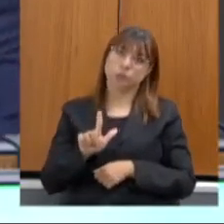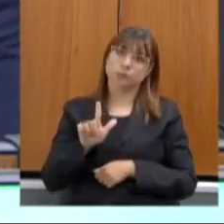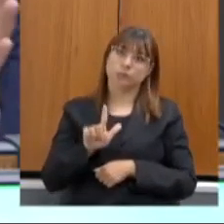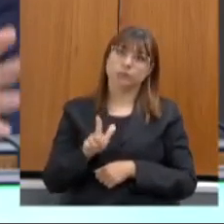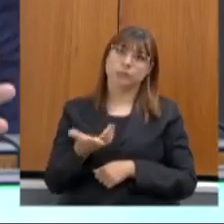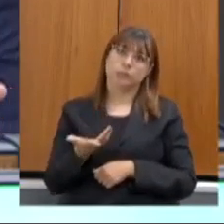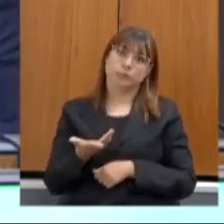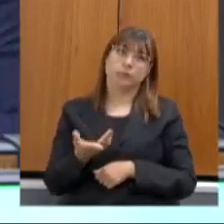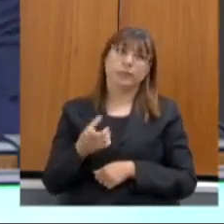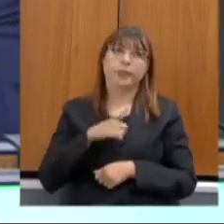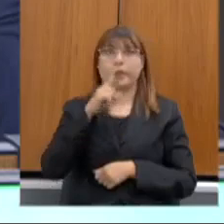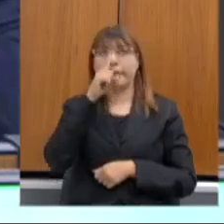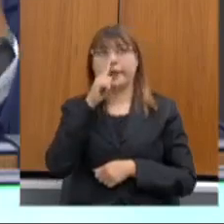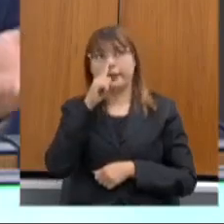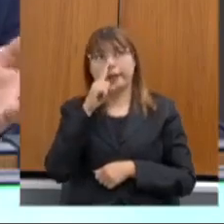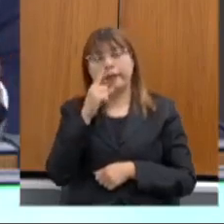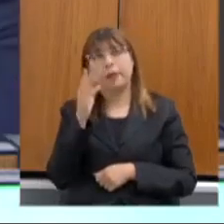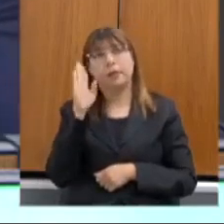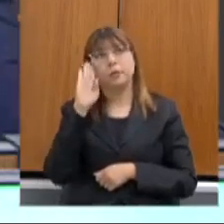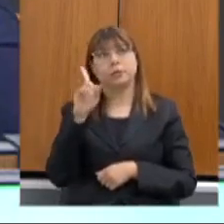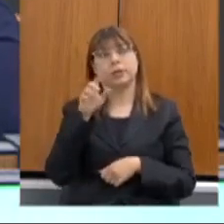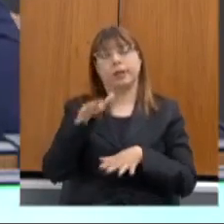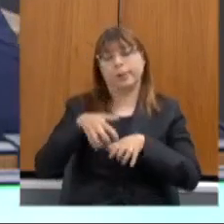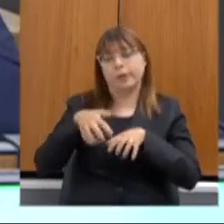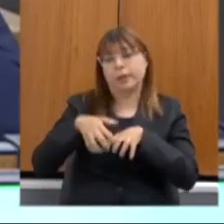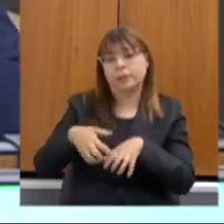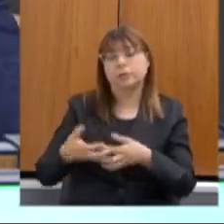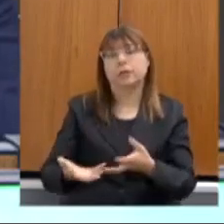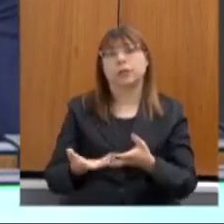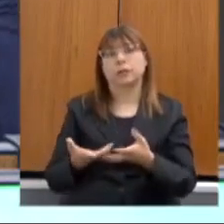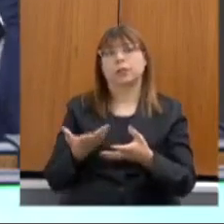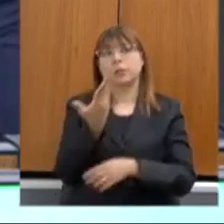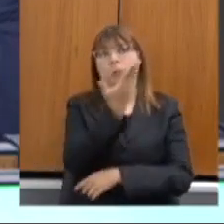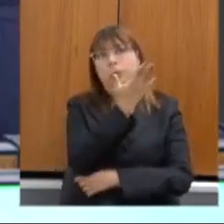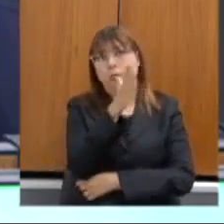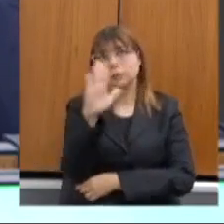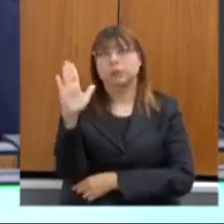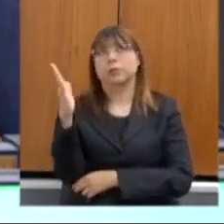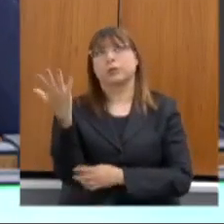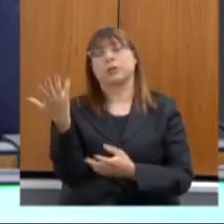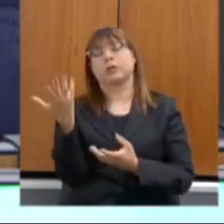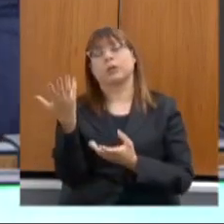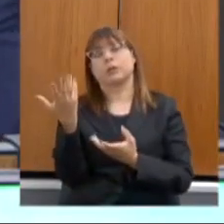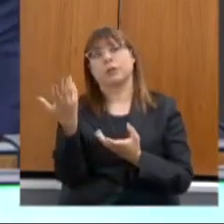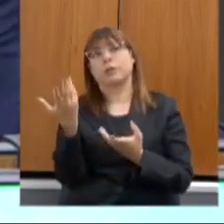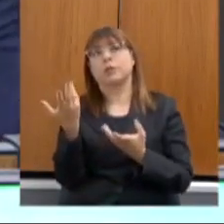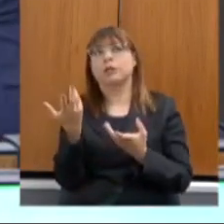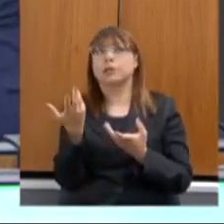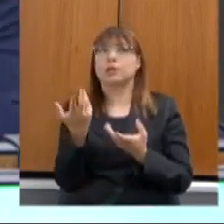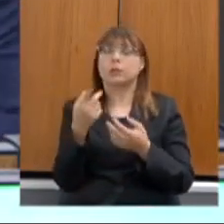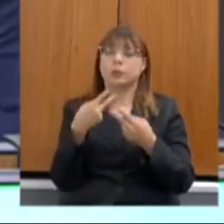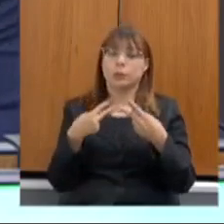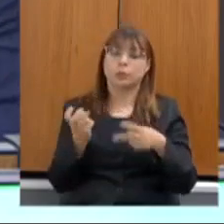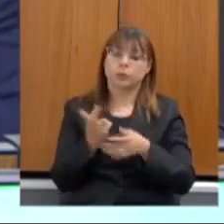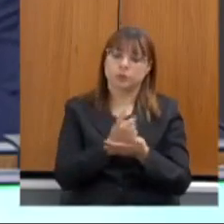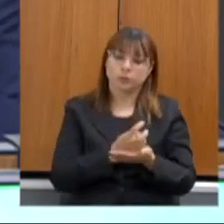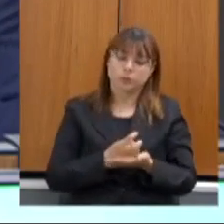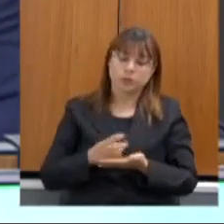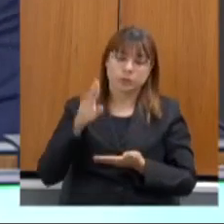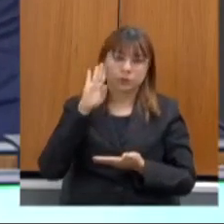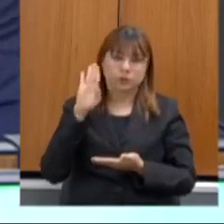exceção de grandes riscos mineração não é responsável Em tais grande porte questões tributárias